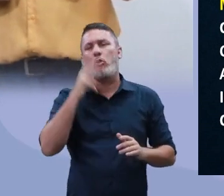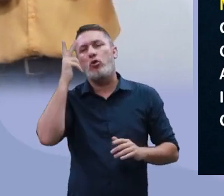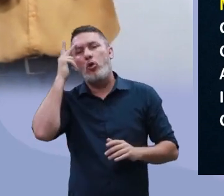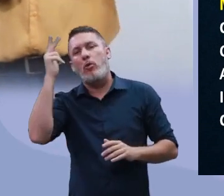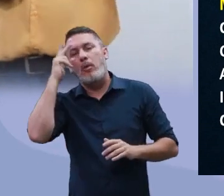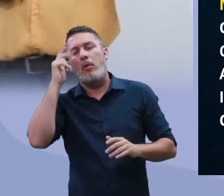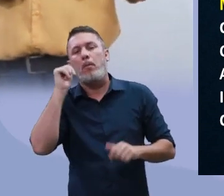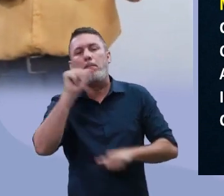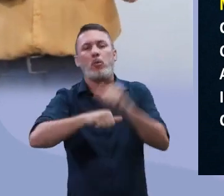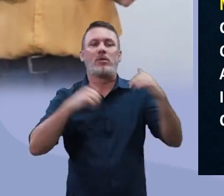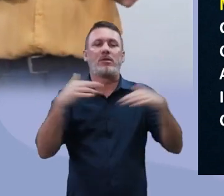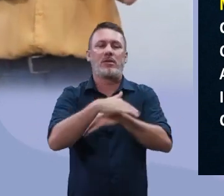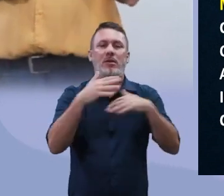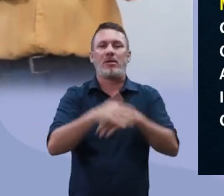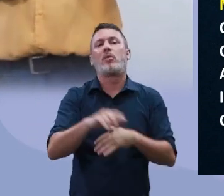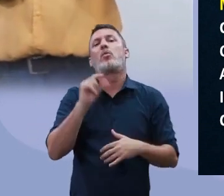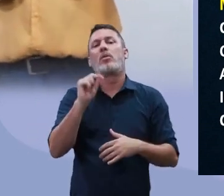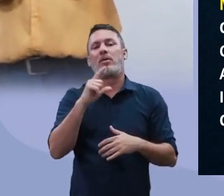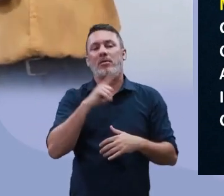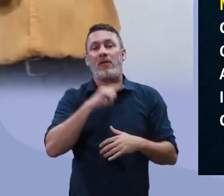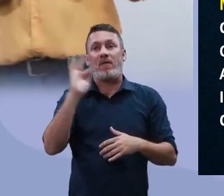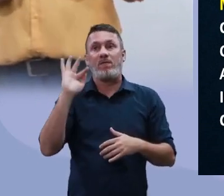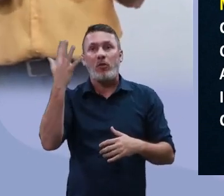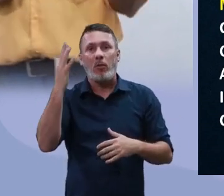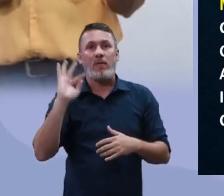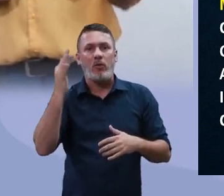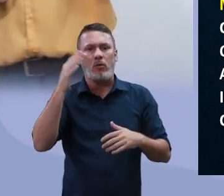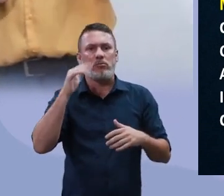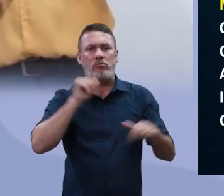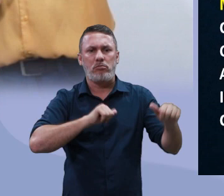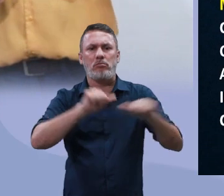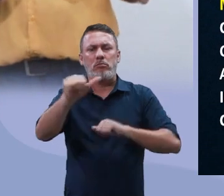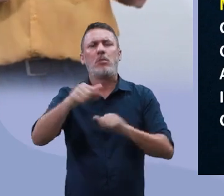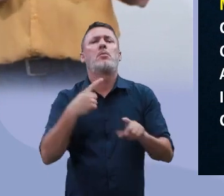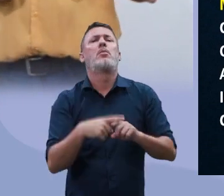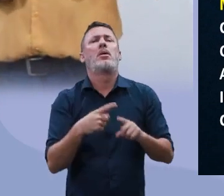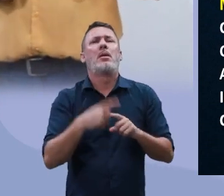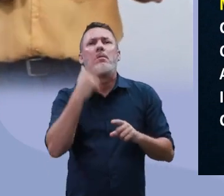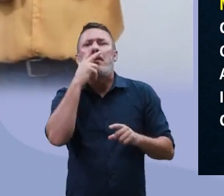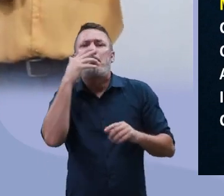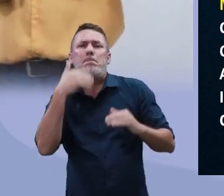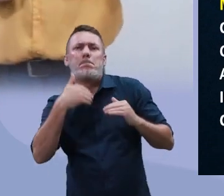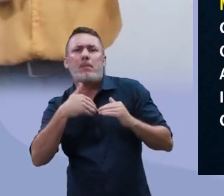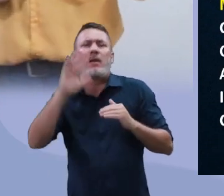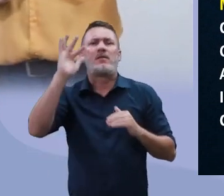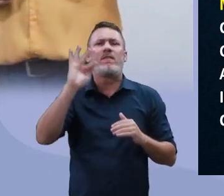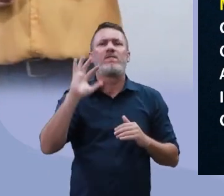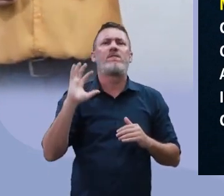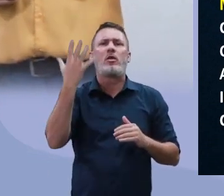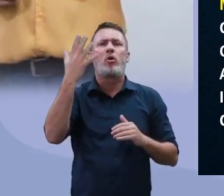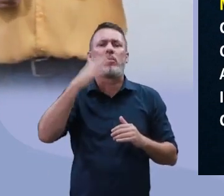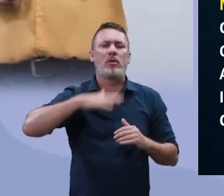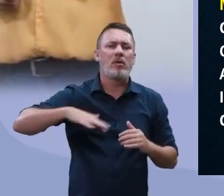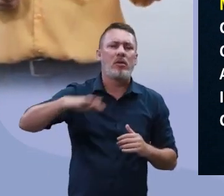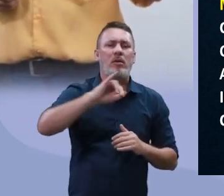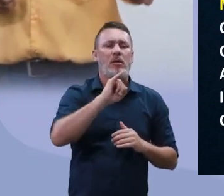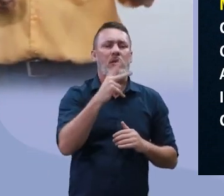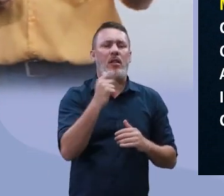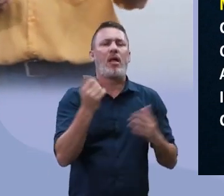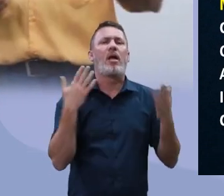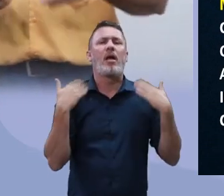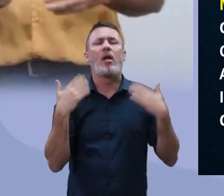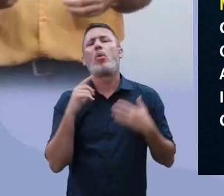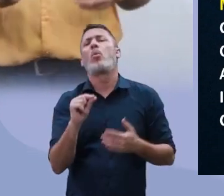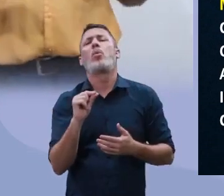urbanos. A maximização desse fenômeno ocorre, ou seja, o que maximiza o fenômeno da ilha